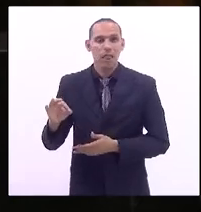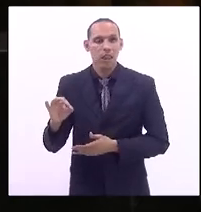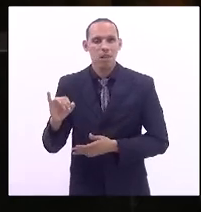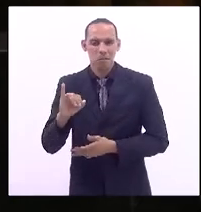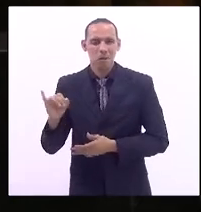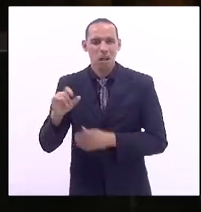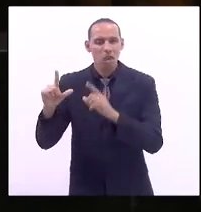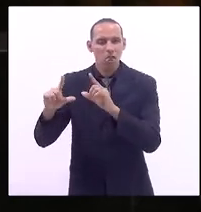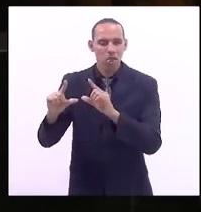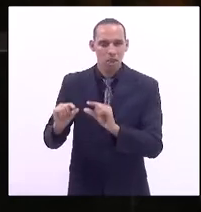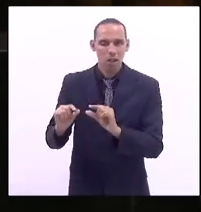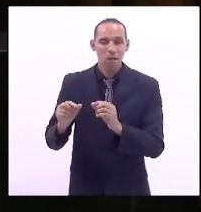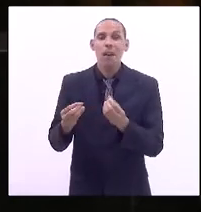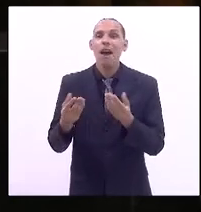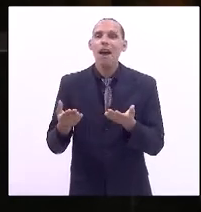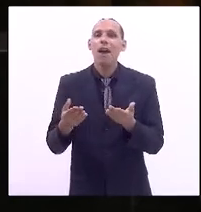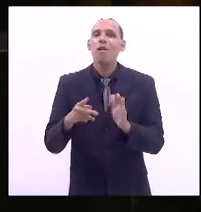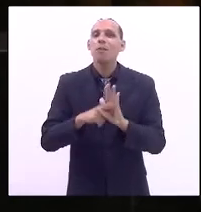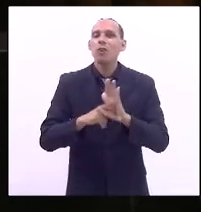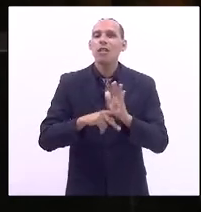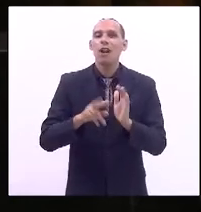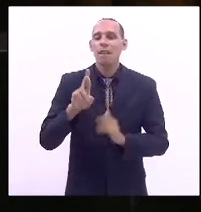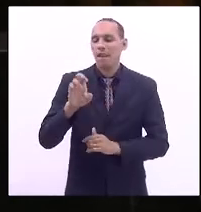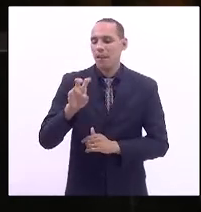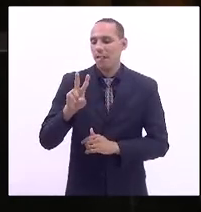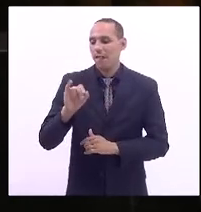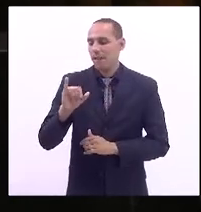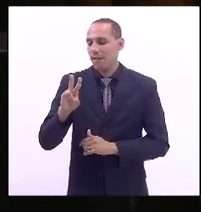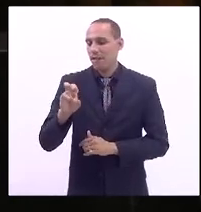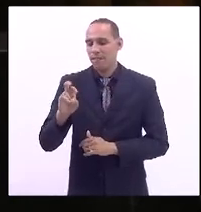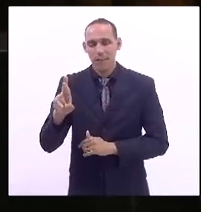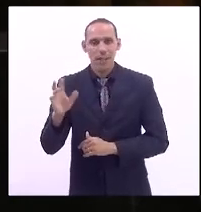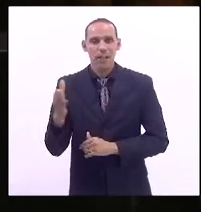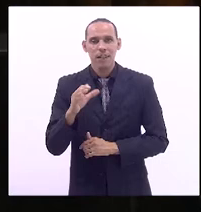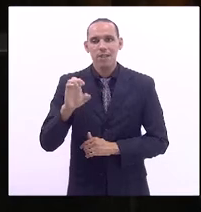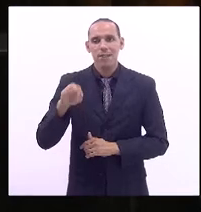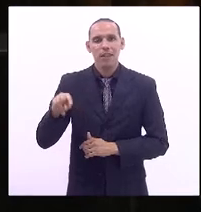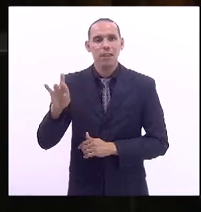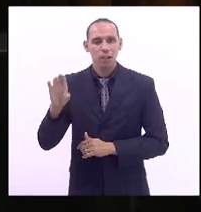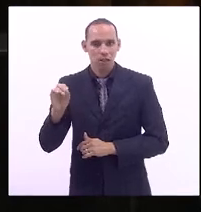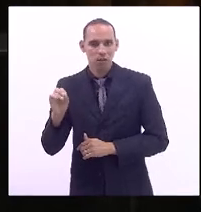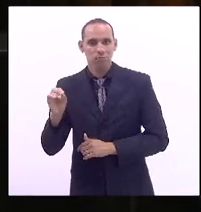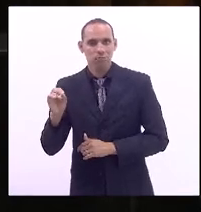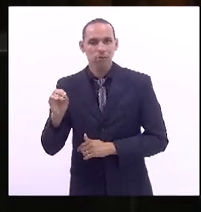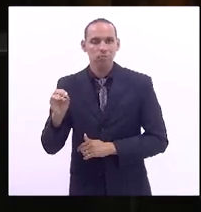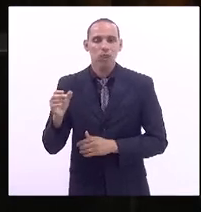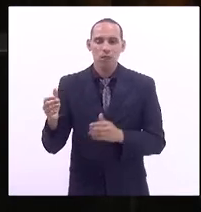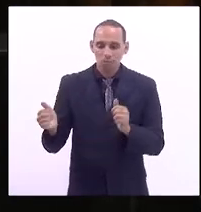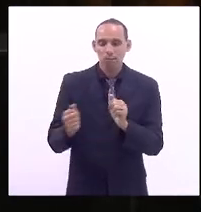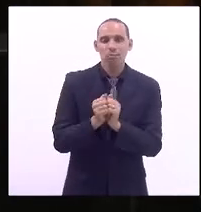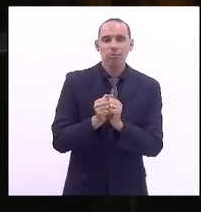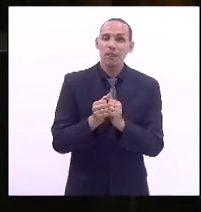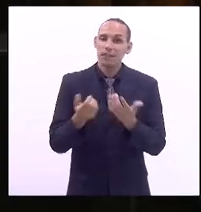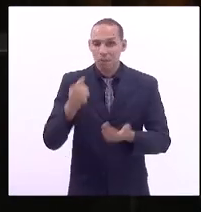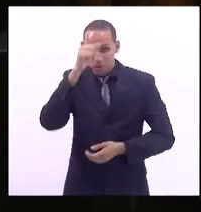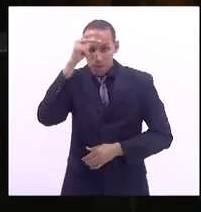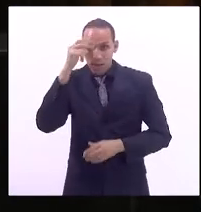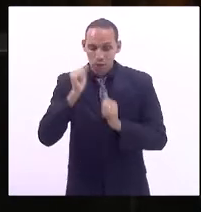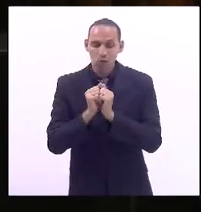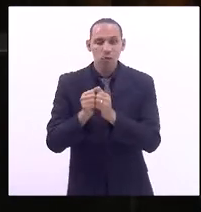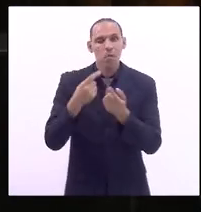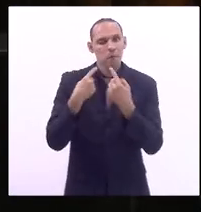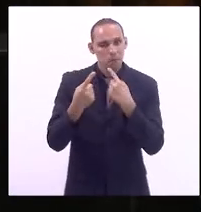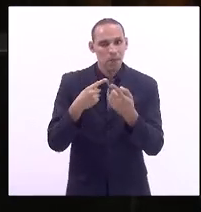o projeto reviver centro então a prefeitura está Sintra participando do debate e o que a gente quer é trabalhar